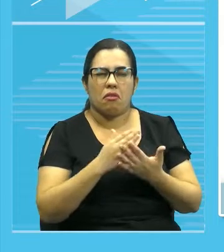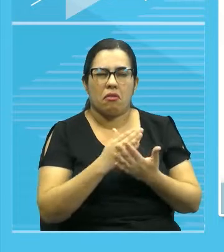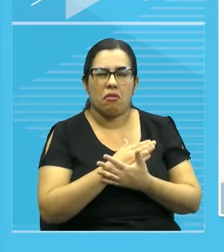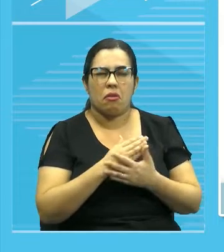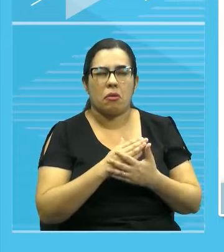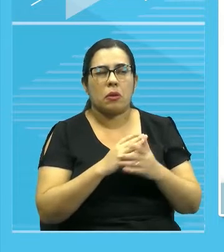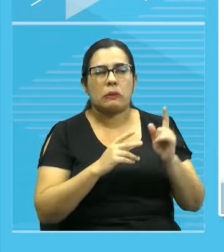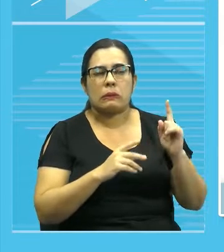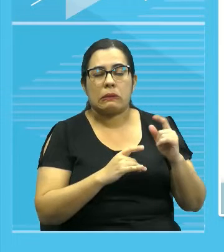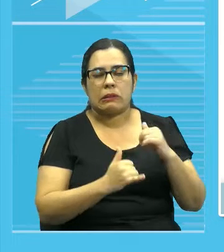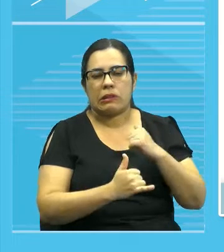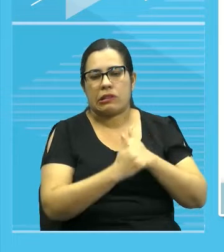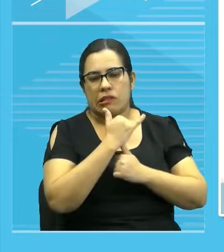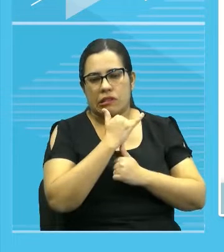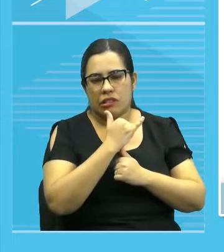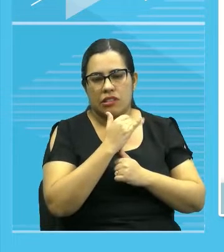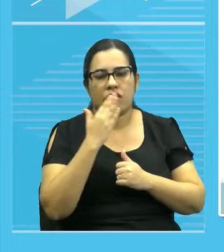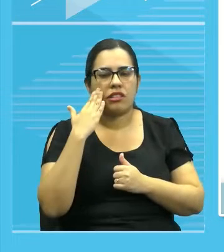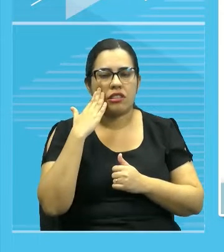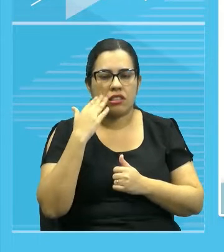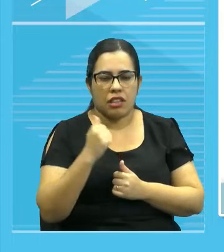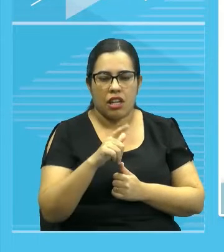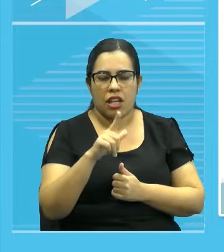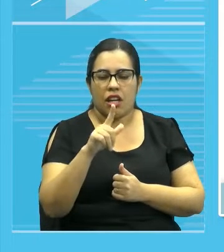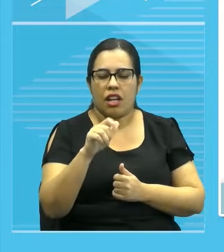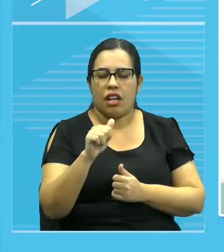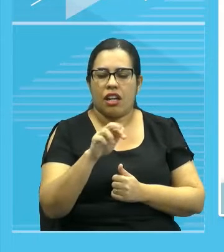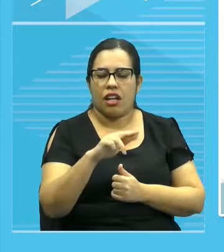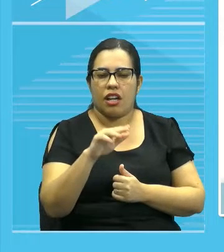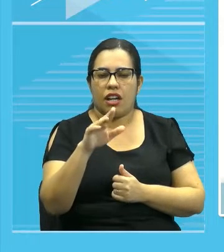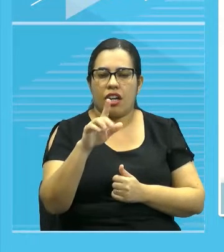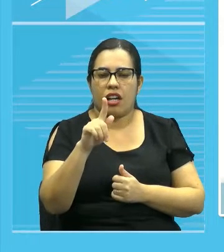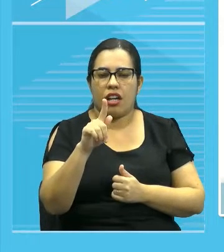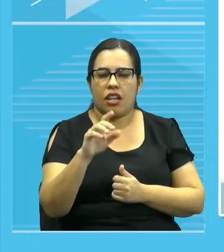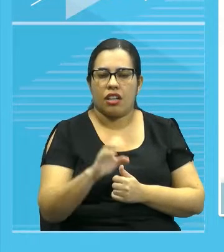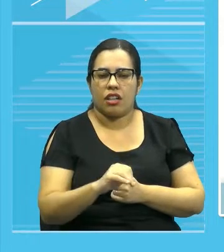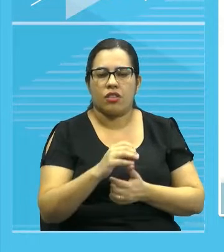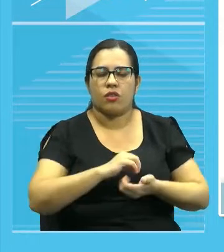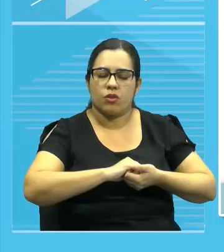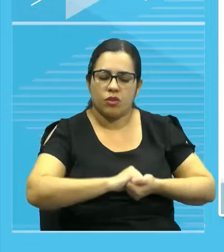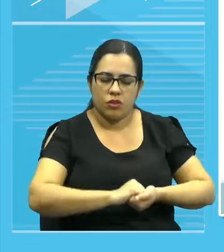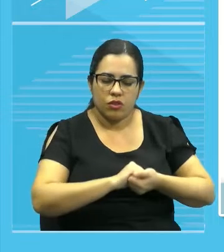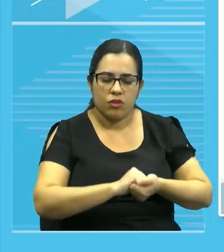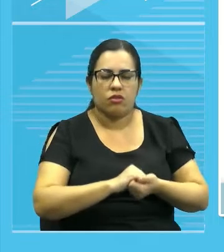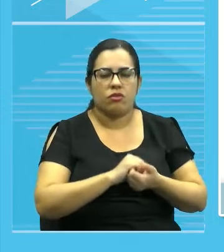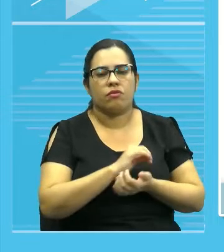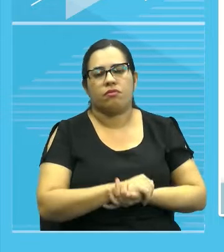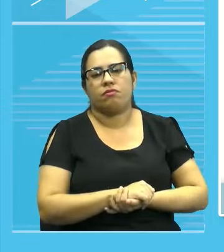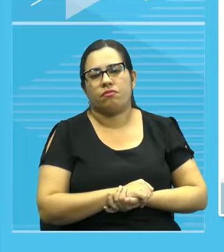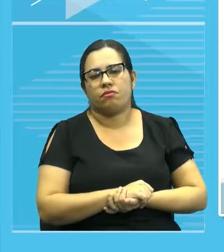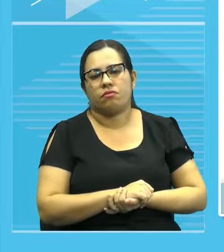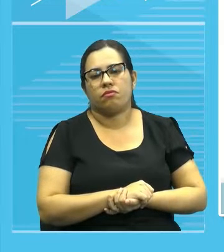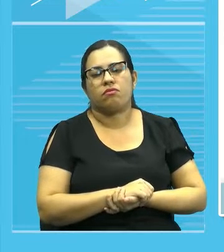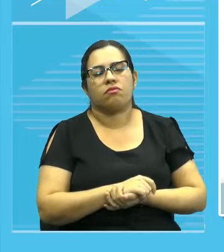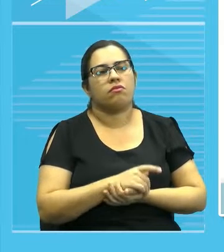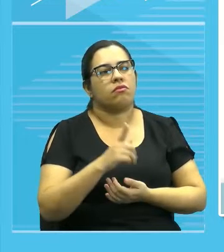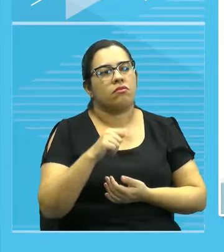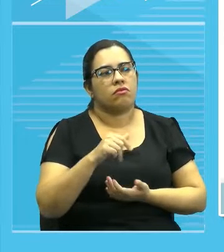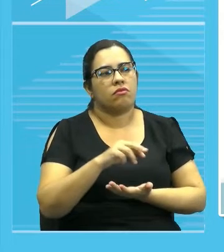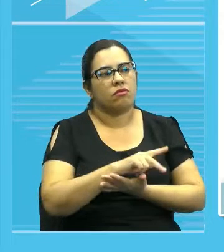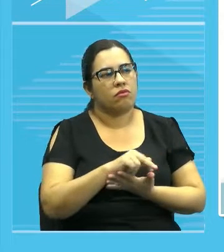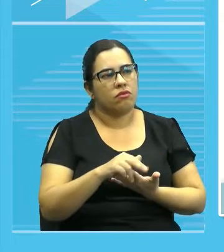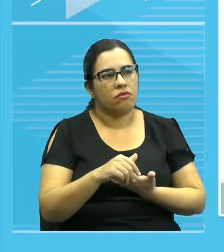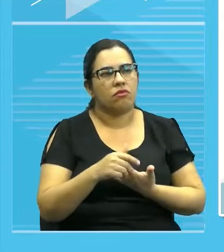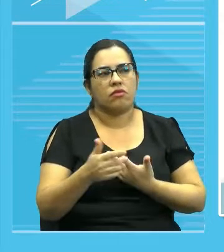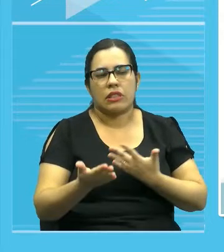aprendemos Largo que é cumprimento né aprendemos prestaciones que é serviços e